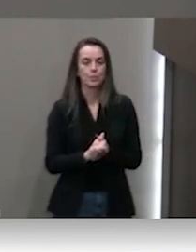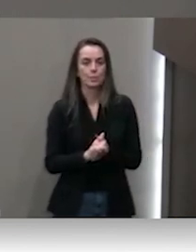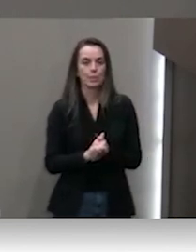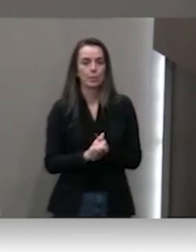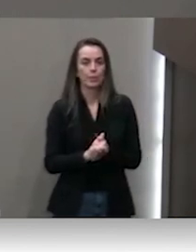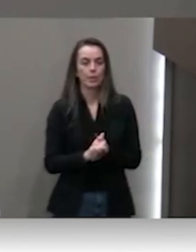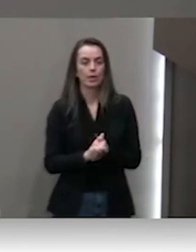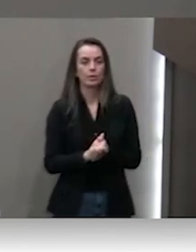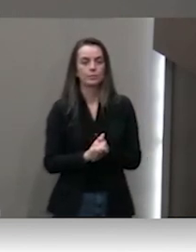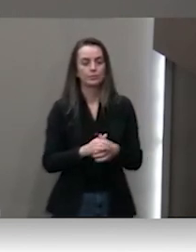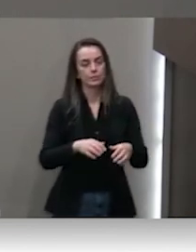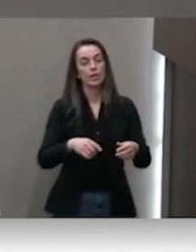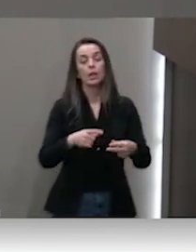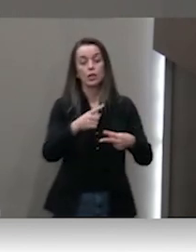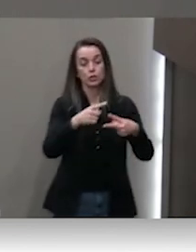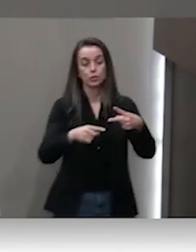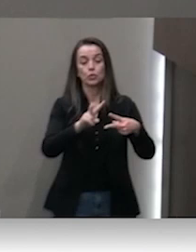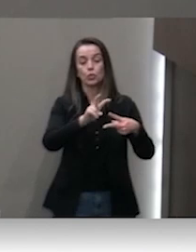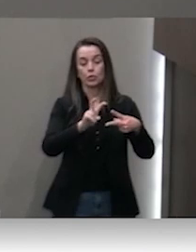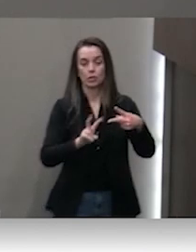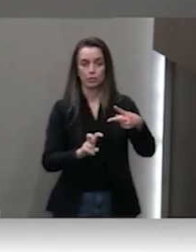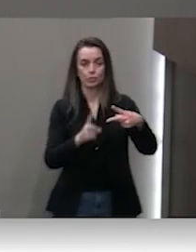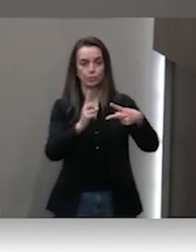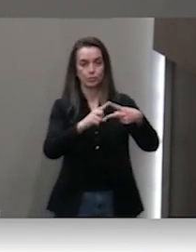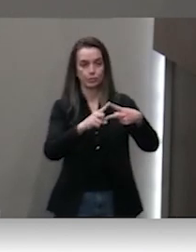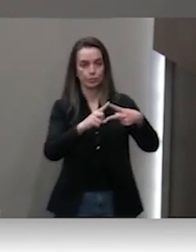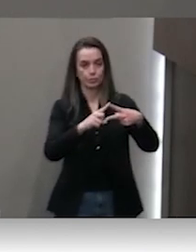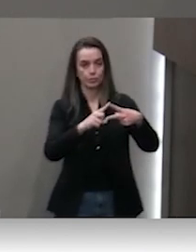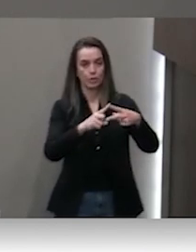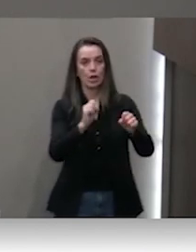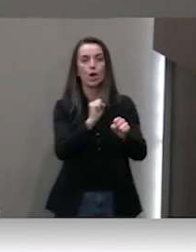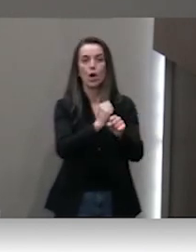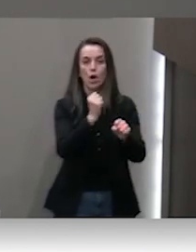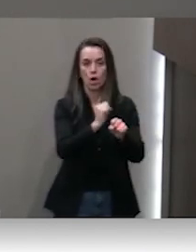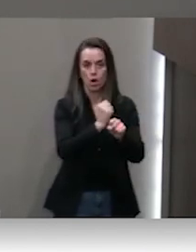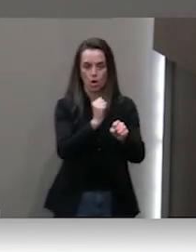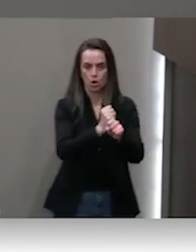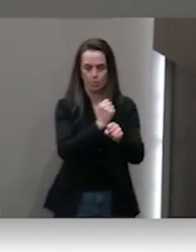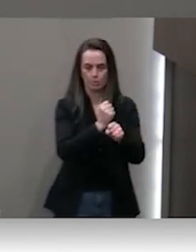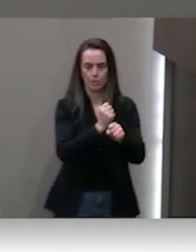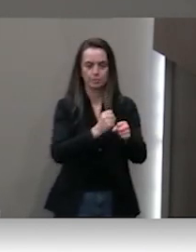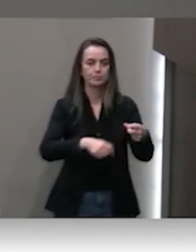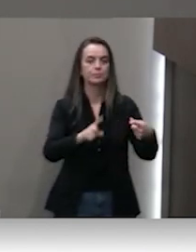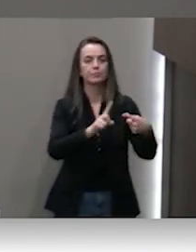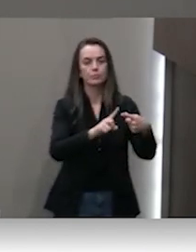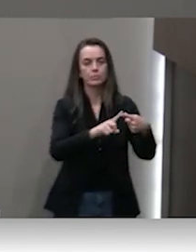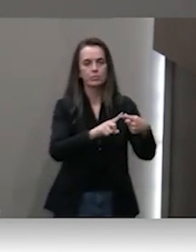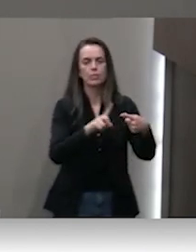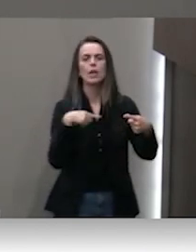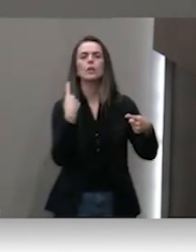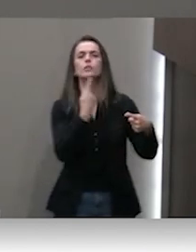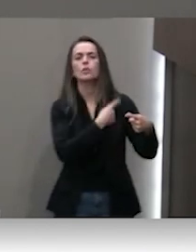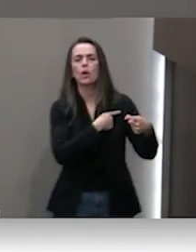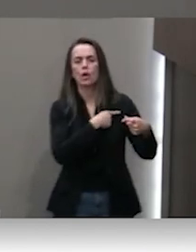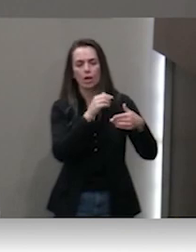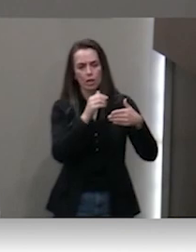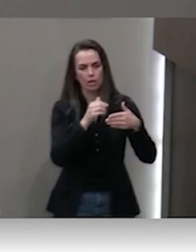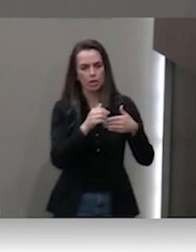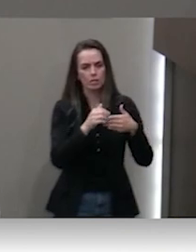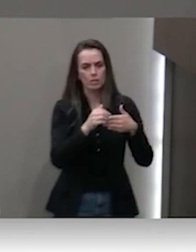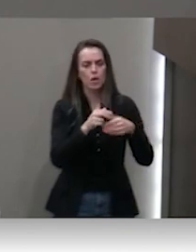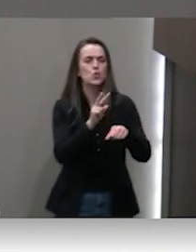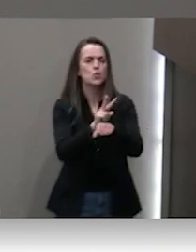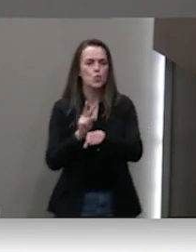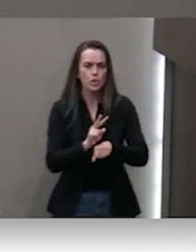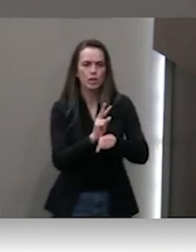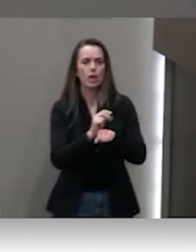das obras, que embora a gente acompanhe as licitações, mesmo